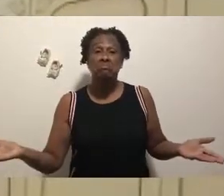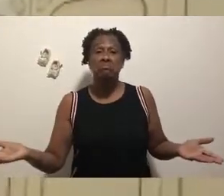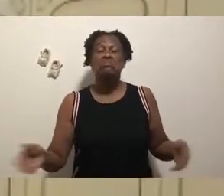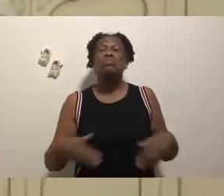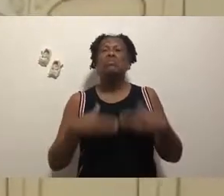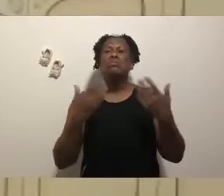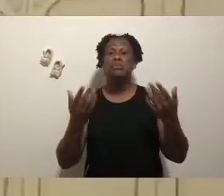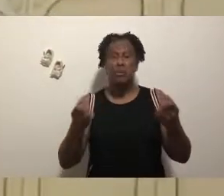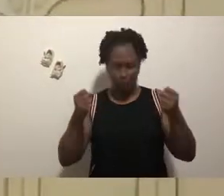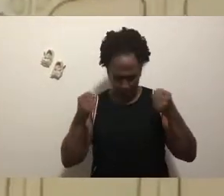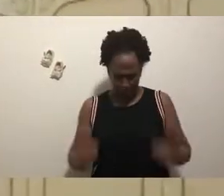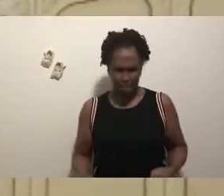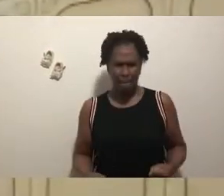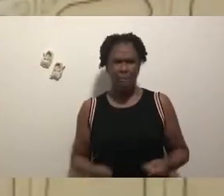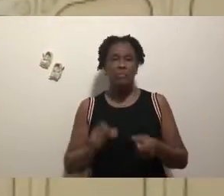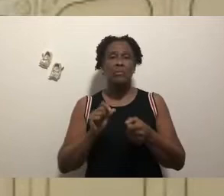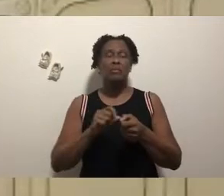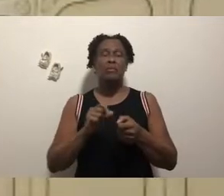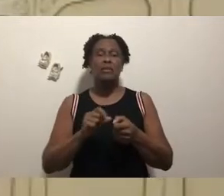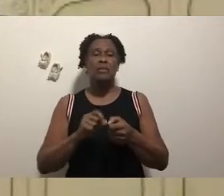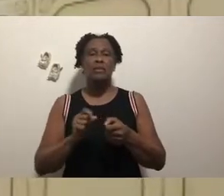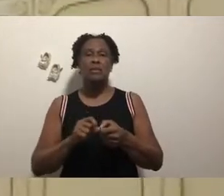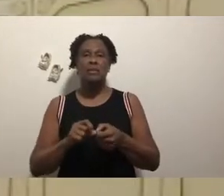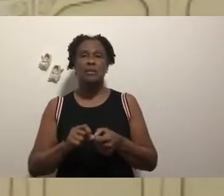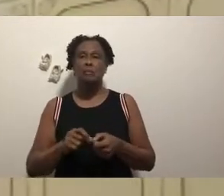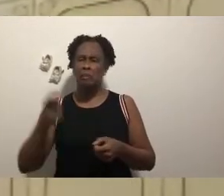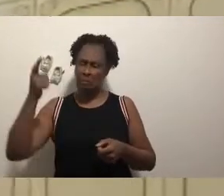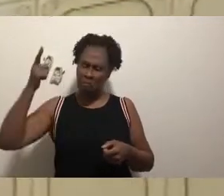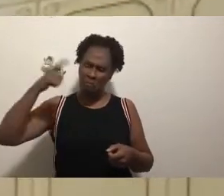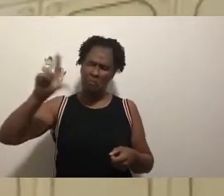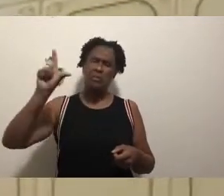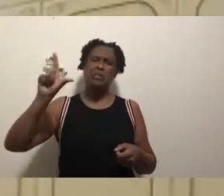para corresponder a este grande amor?